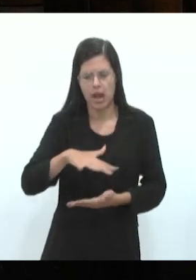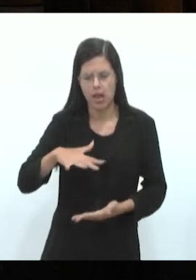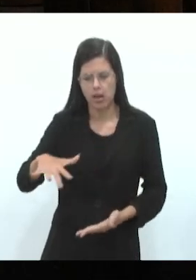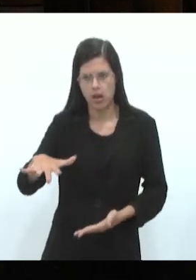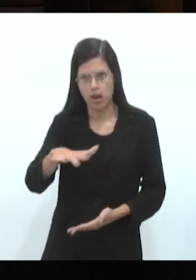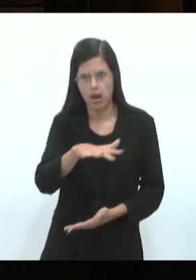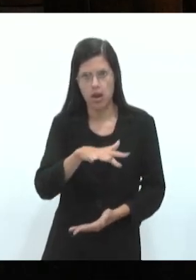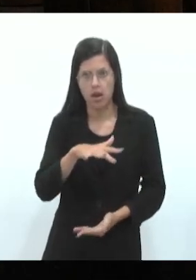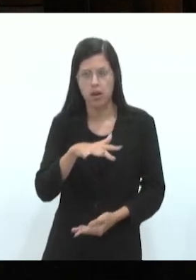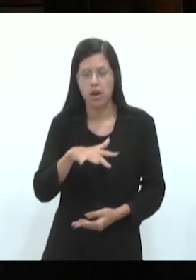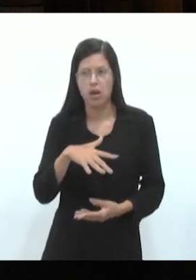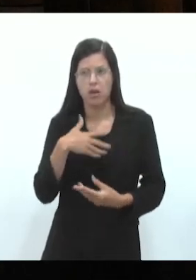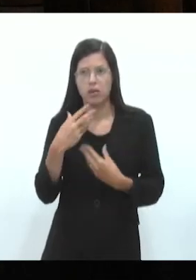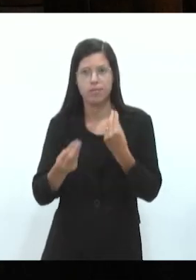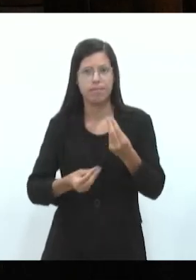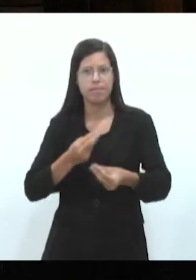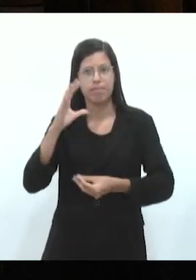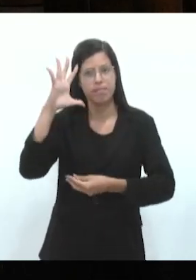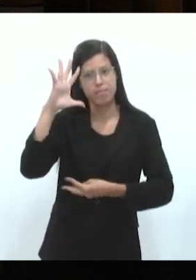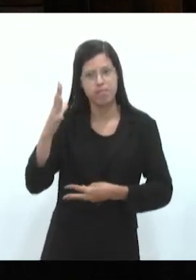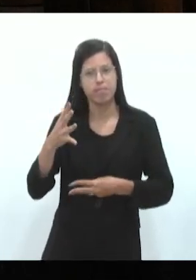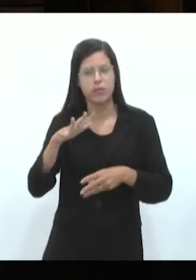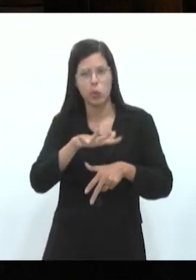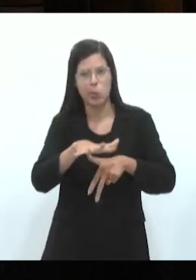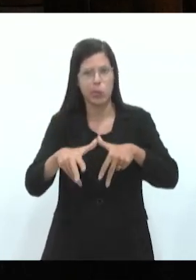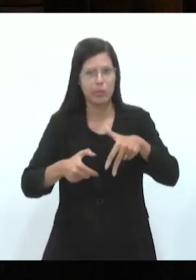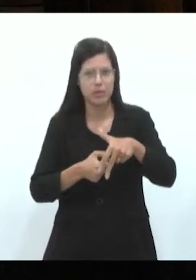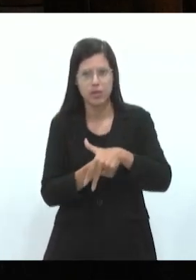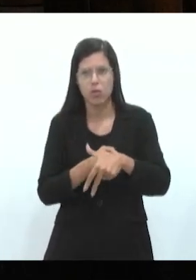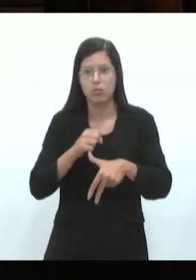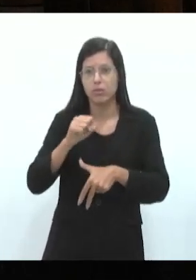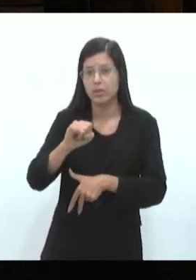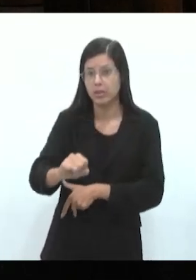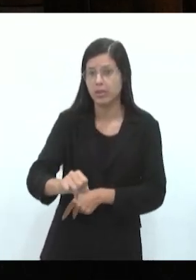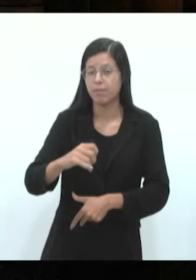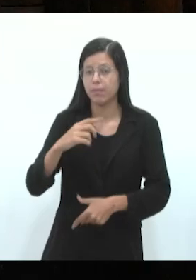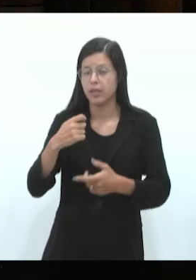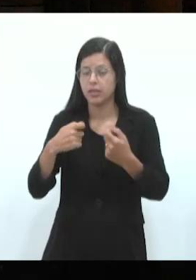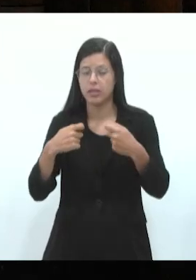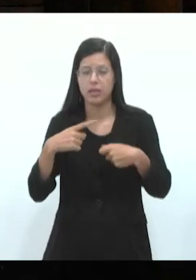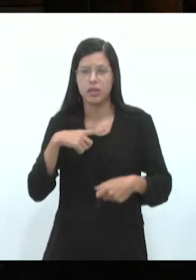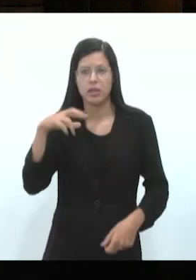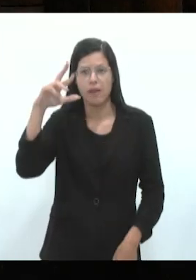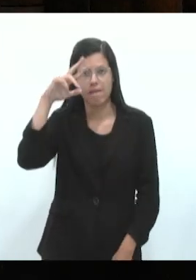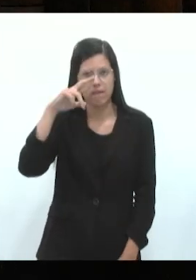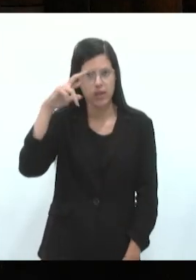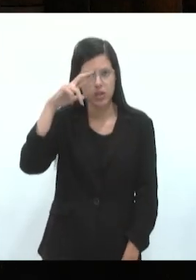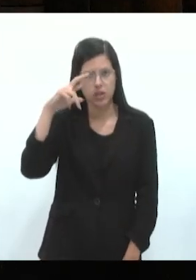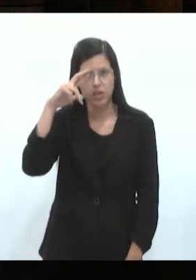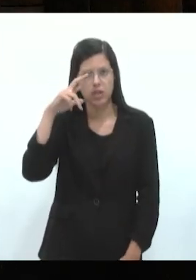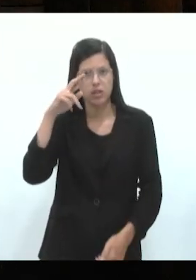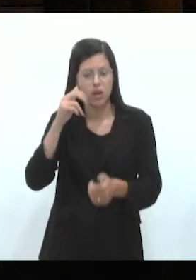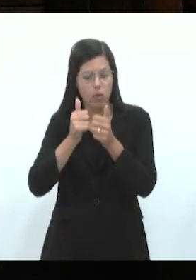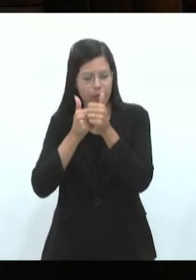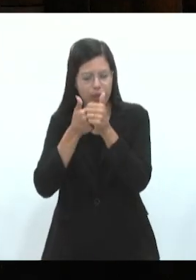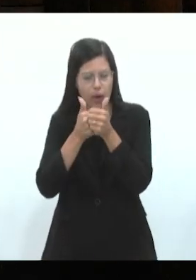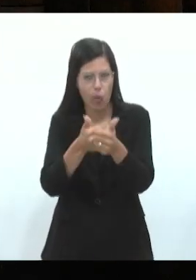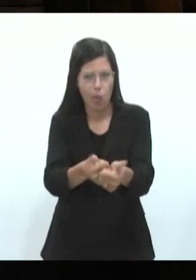Você vai resolver a corrupção se você tiver investigação e seguir o dinheiro,